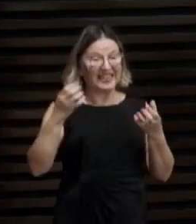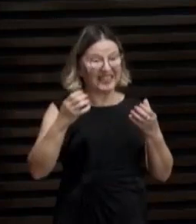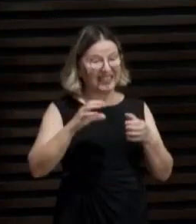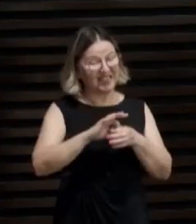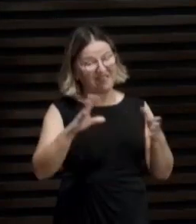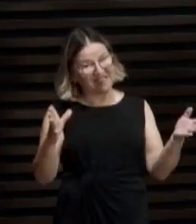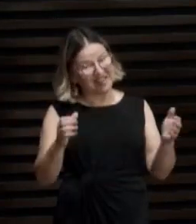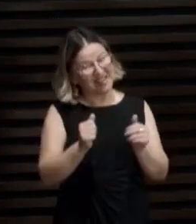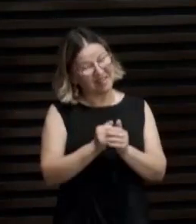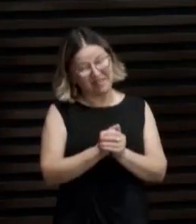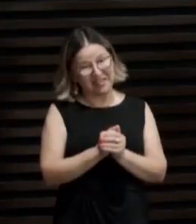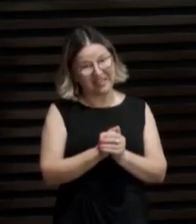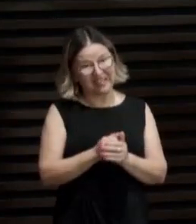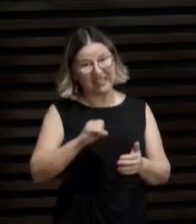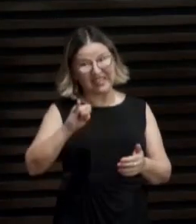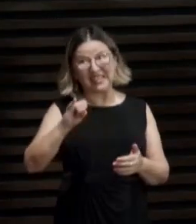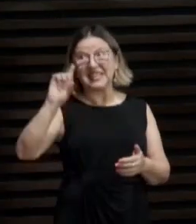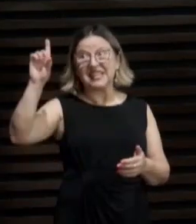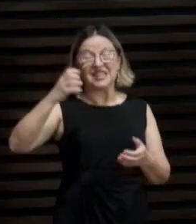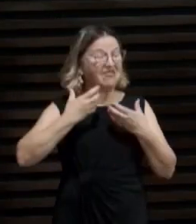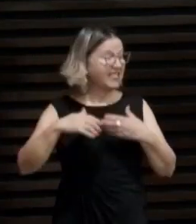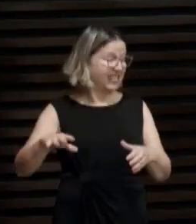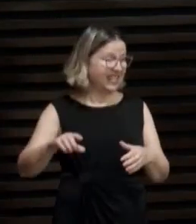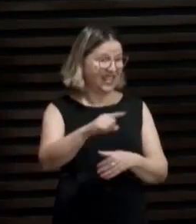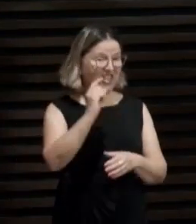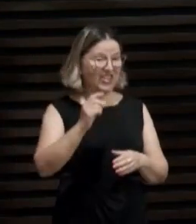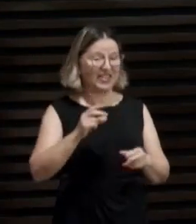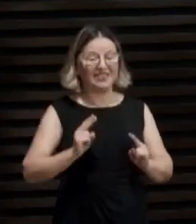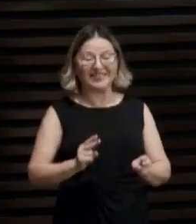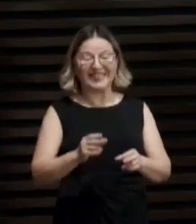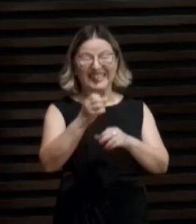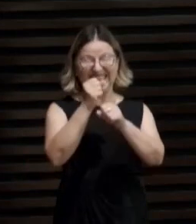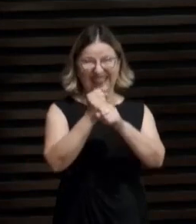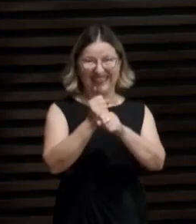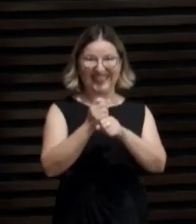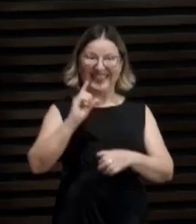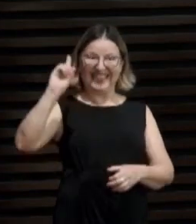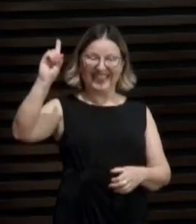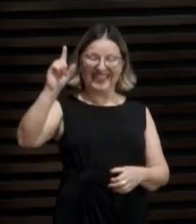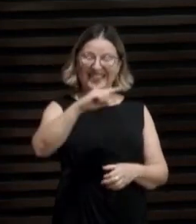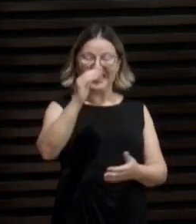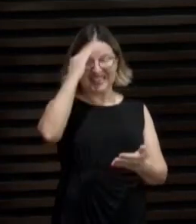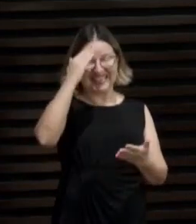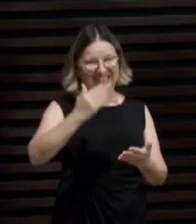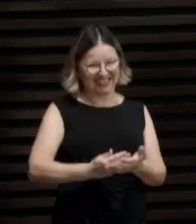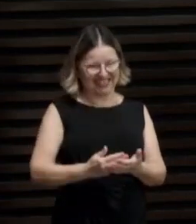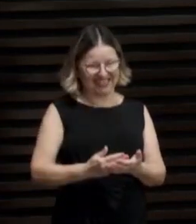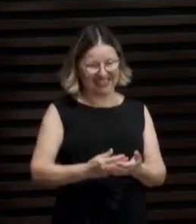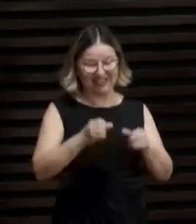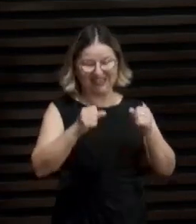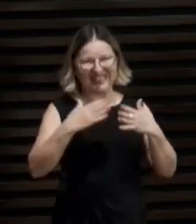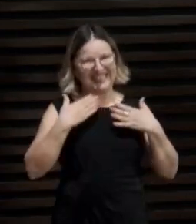Ele não quiser nos livrar, nós continuamos seguros naquele em quem nós podemos crer, em quem nós podemos